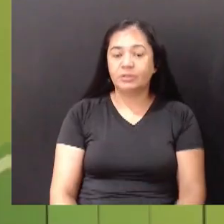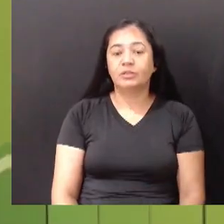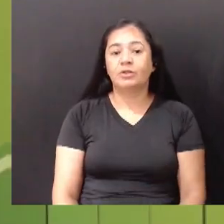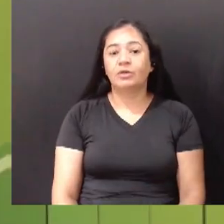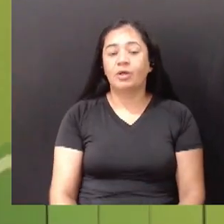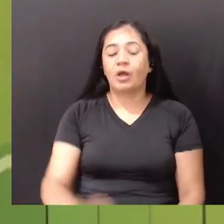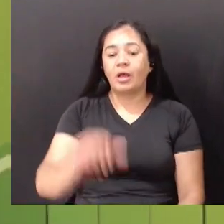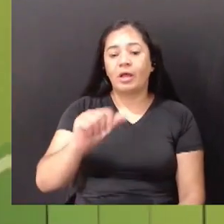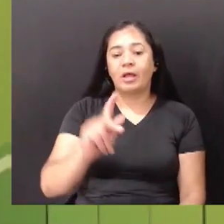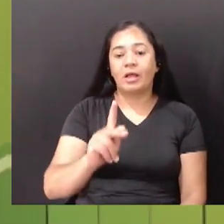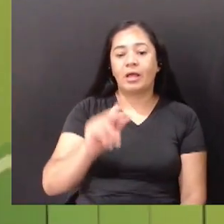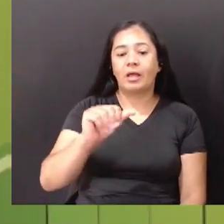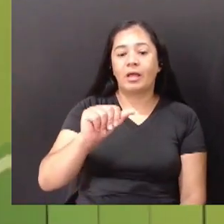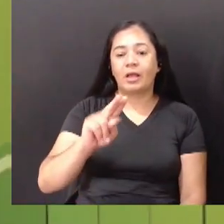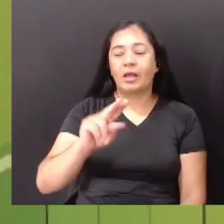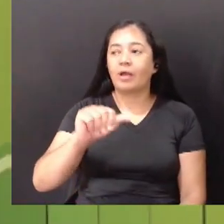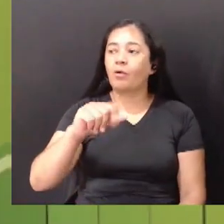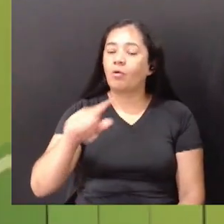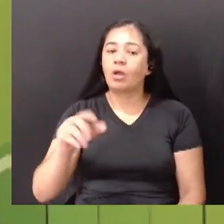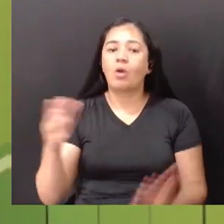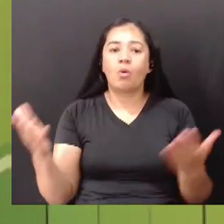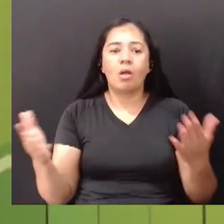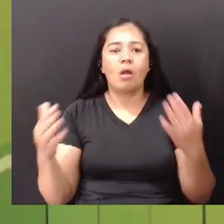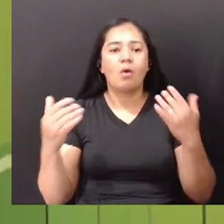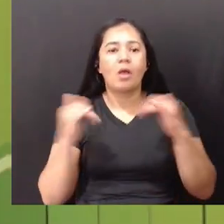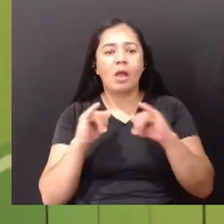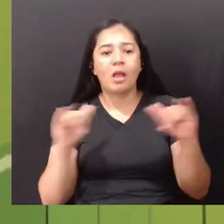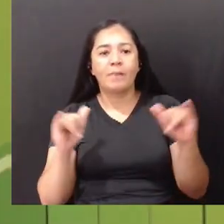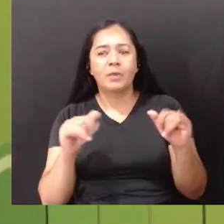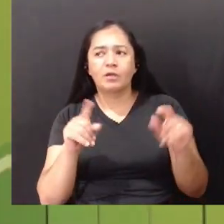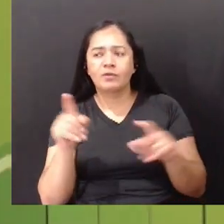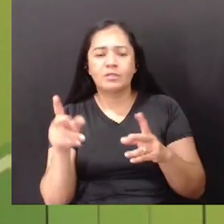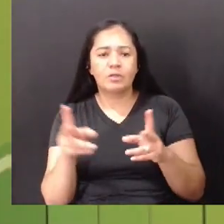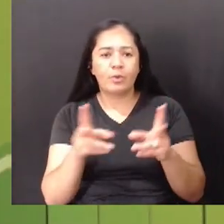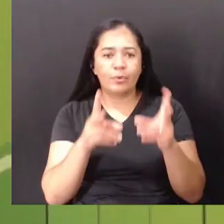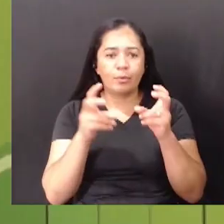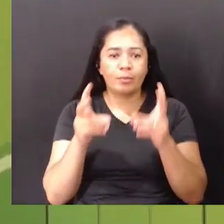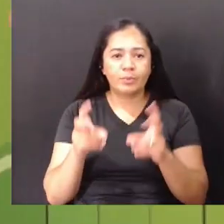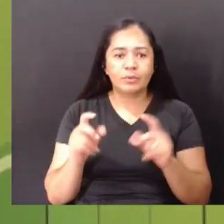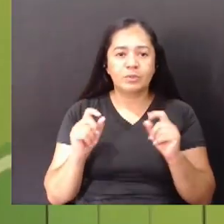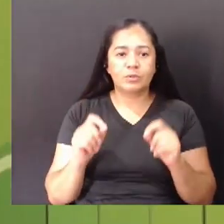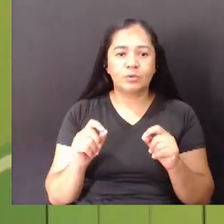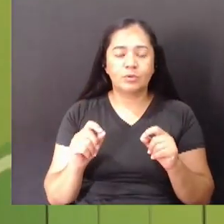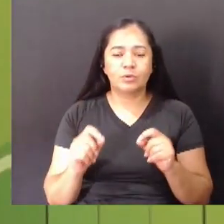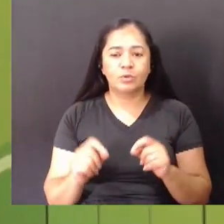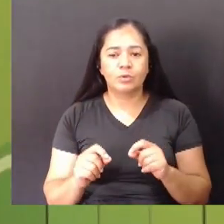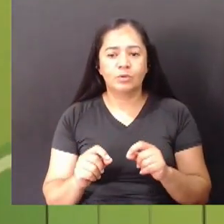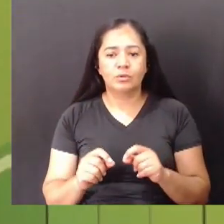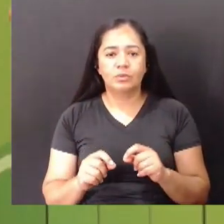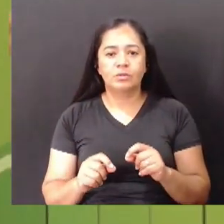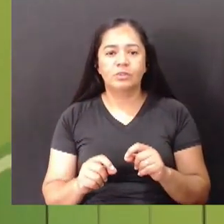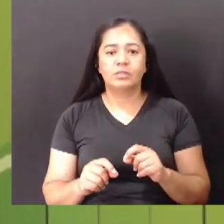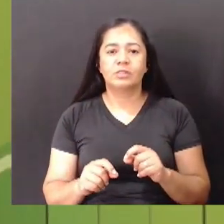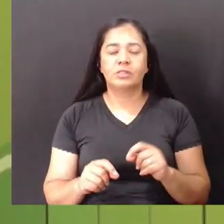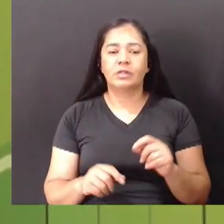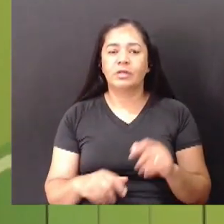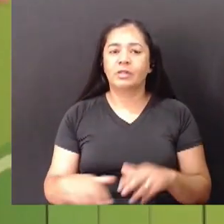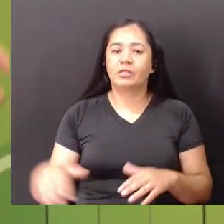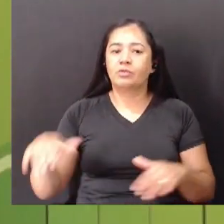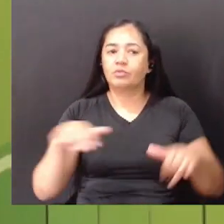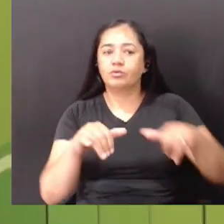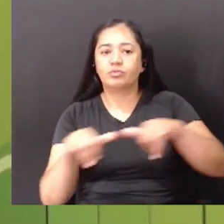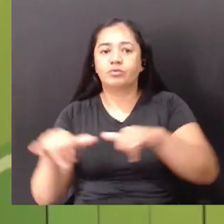do acauã, qual é a mensagem quando você percebe que ele